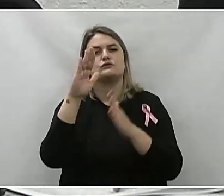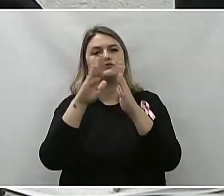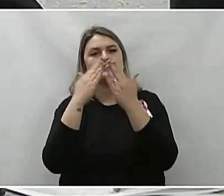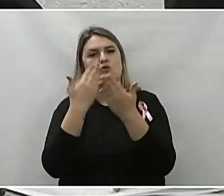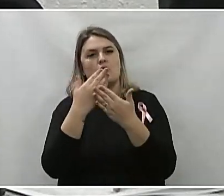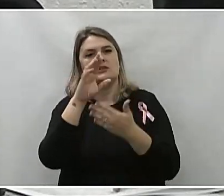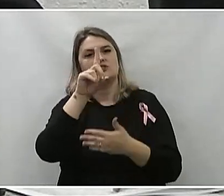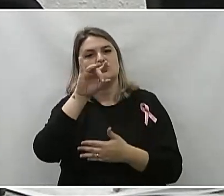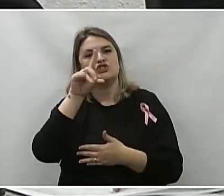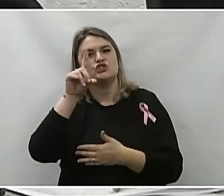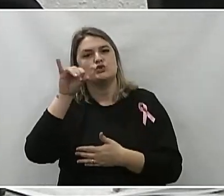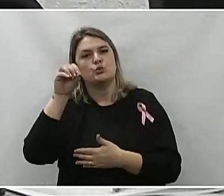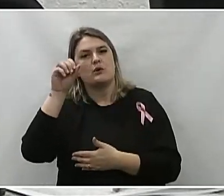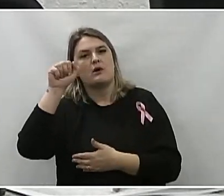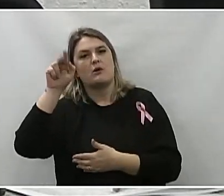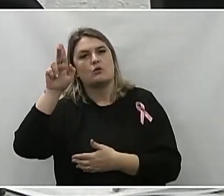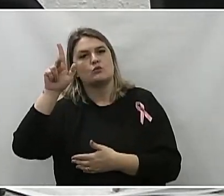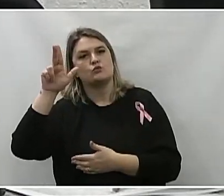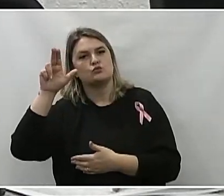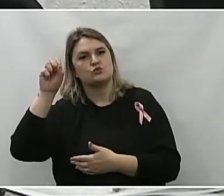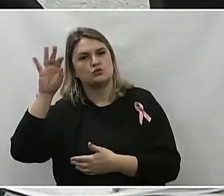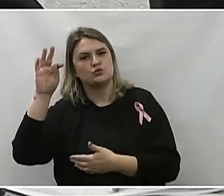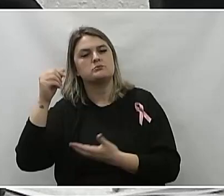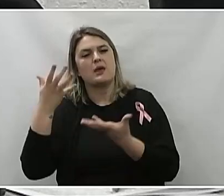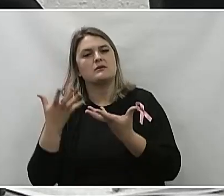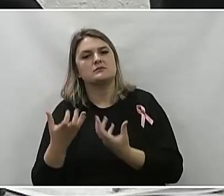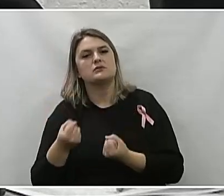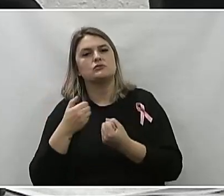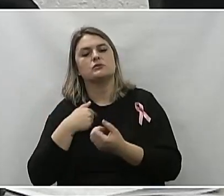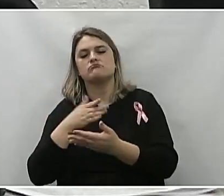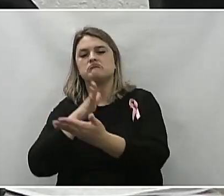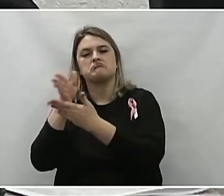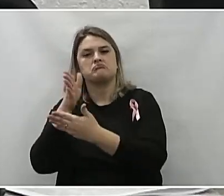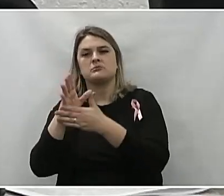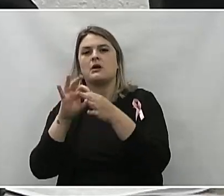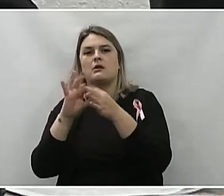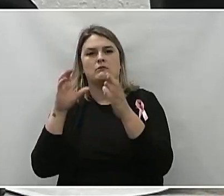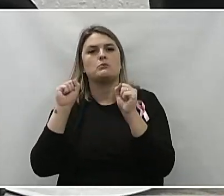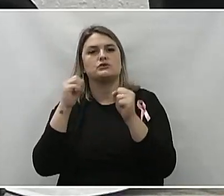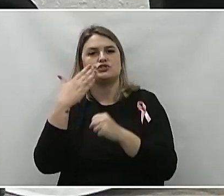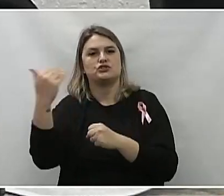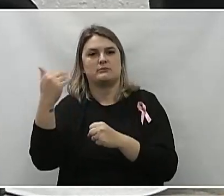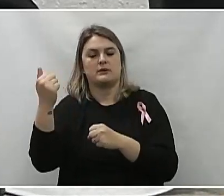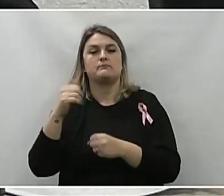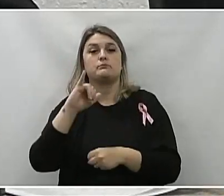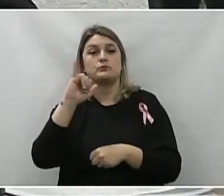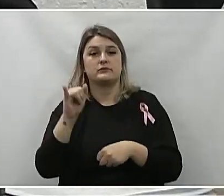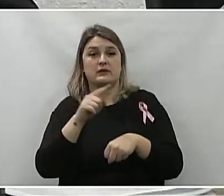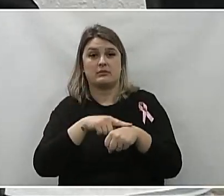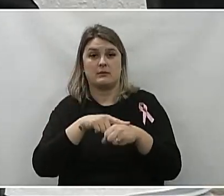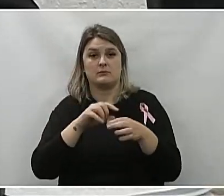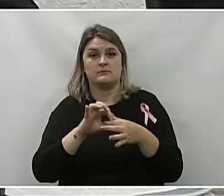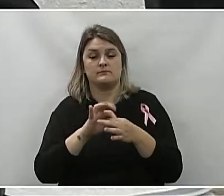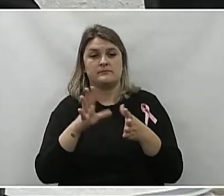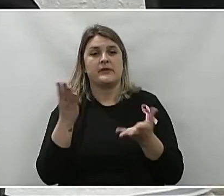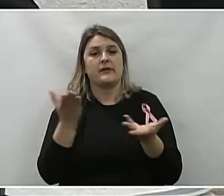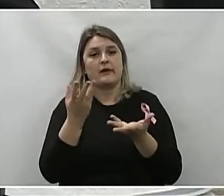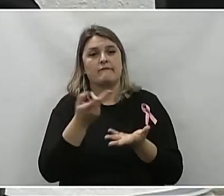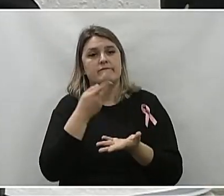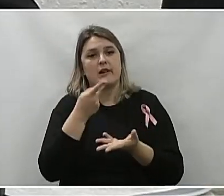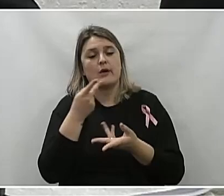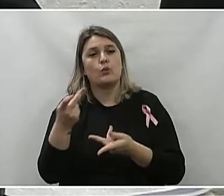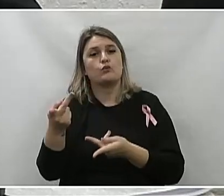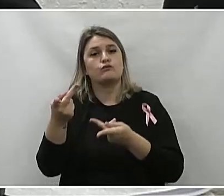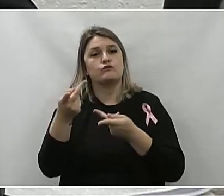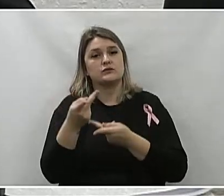a escola de Augusto pela colheita e eu sou sempre disposição aproveitando essa palavra livre está também